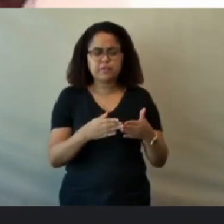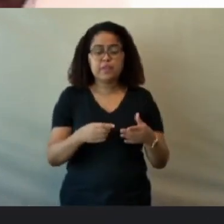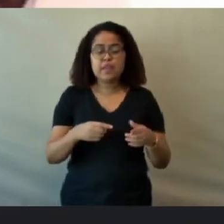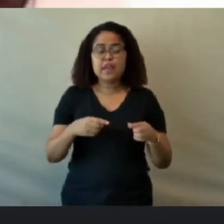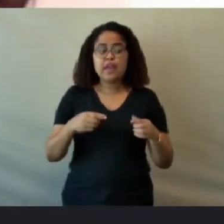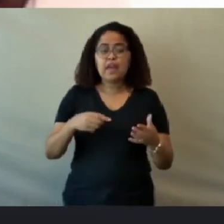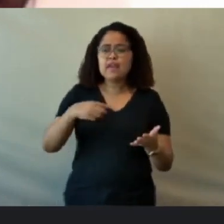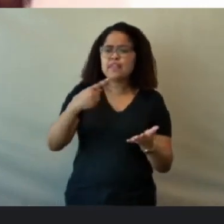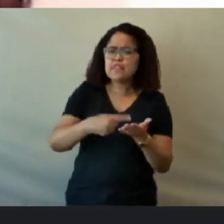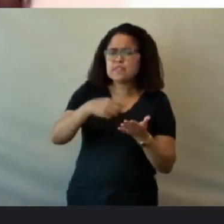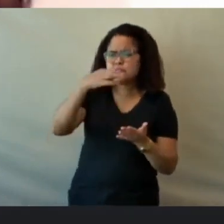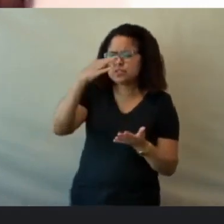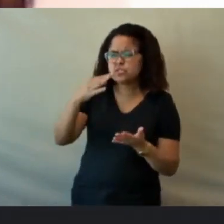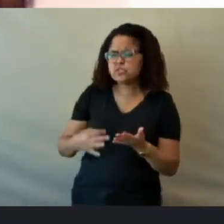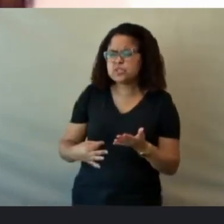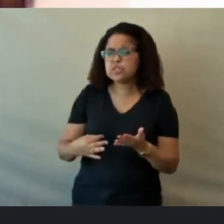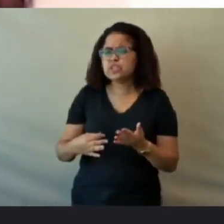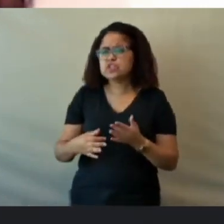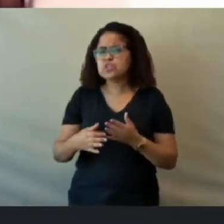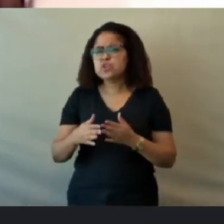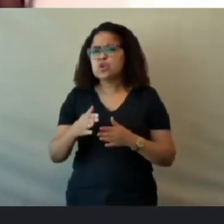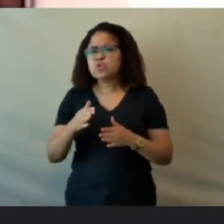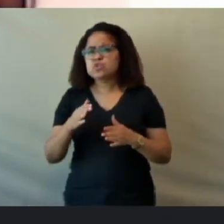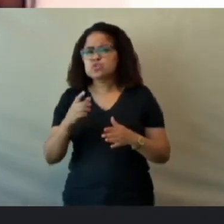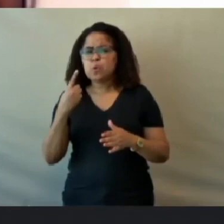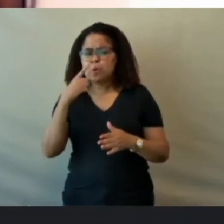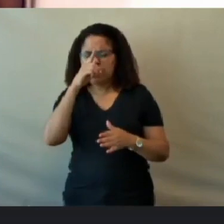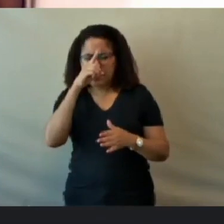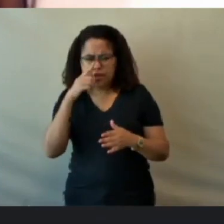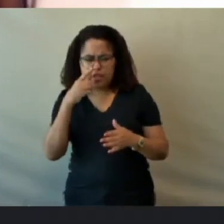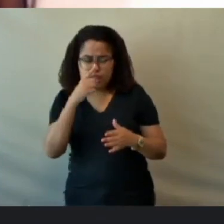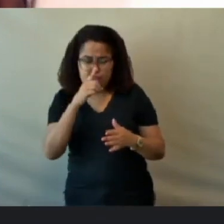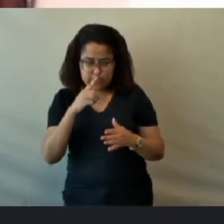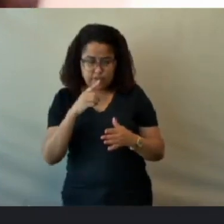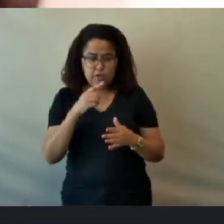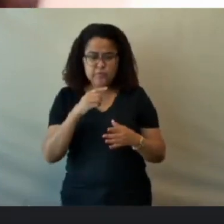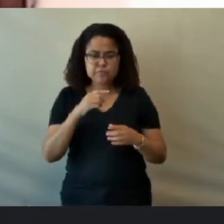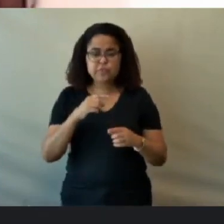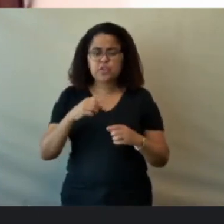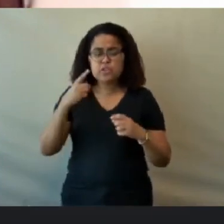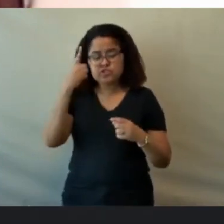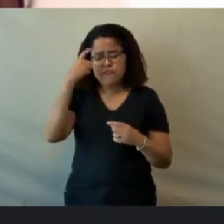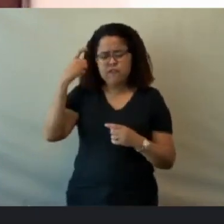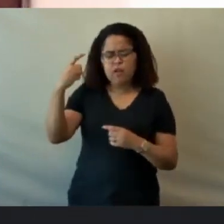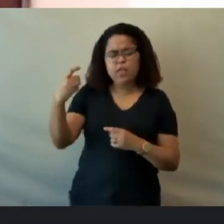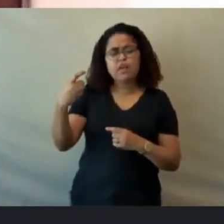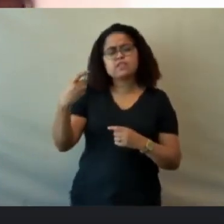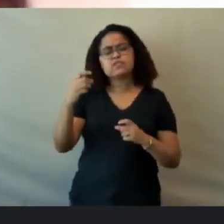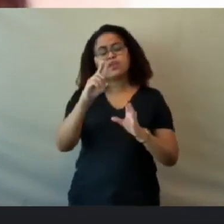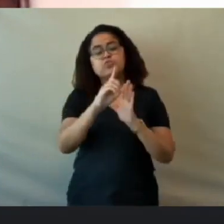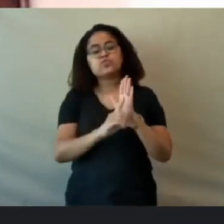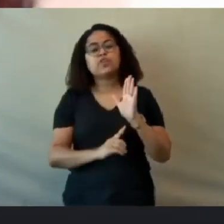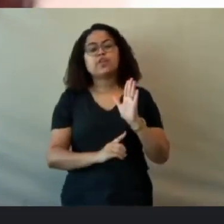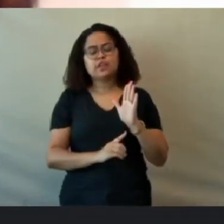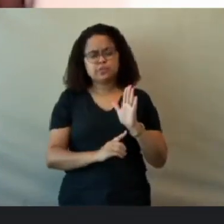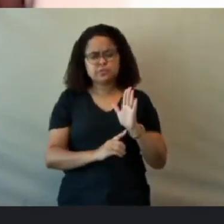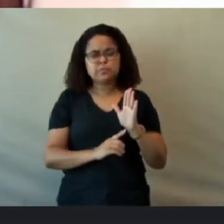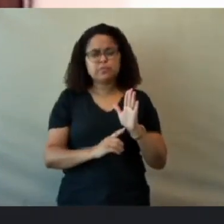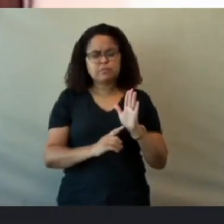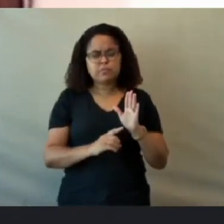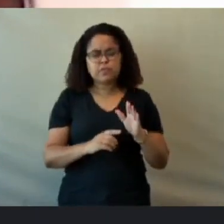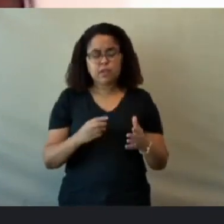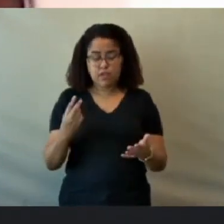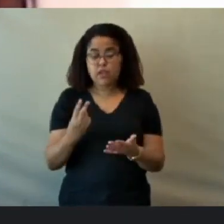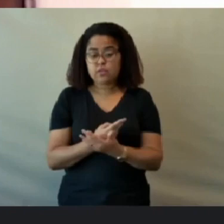forma a evitar que algumas situações de risco e de violação de direitos ocorram. E aí, dentre elas, o